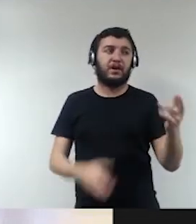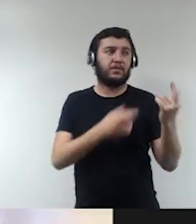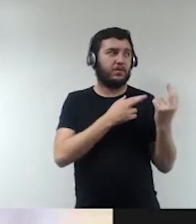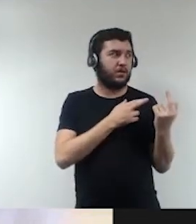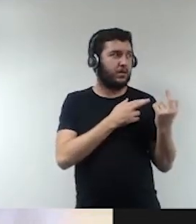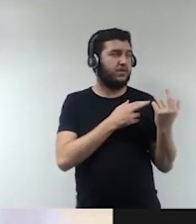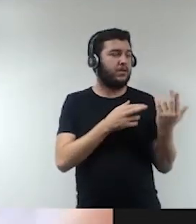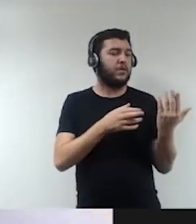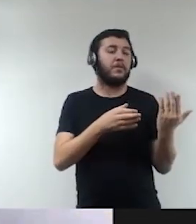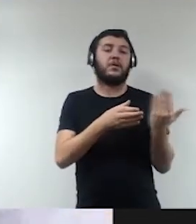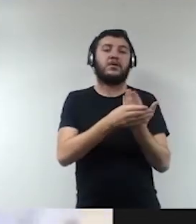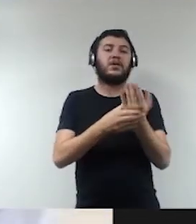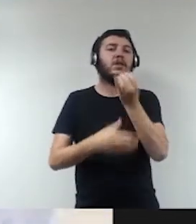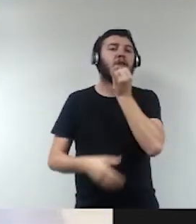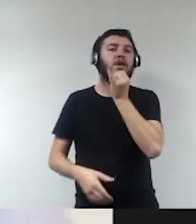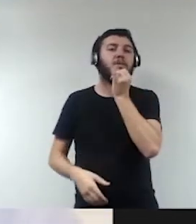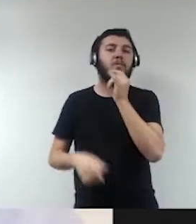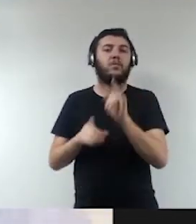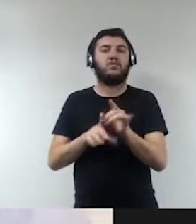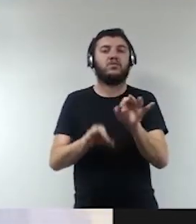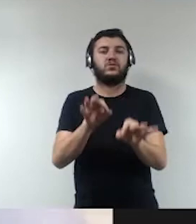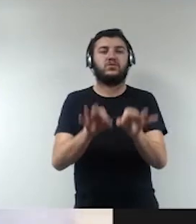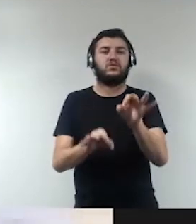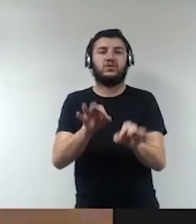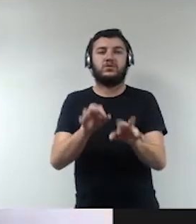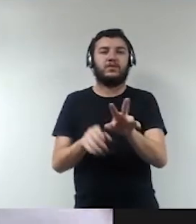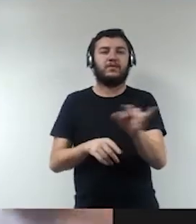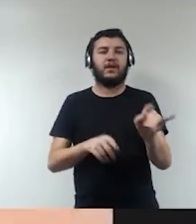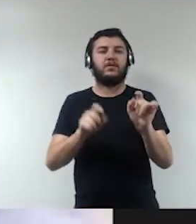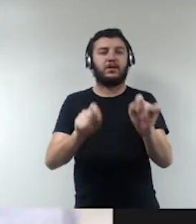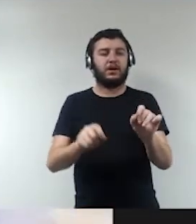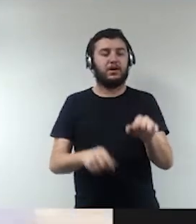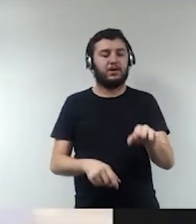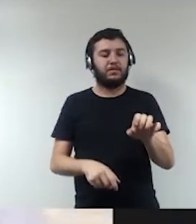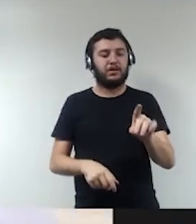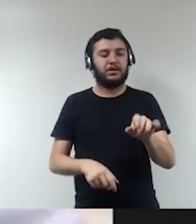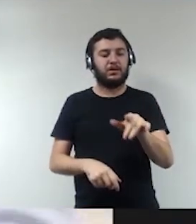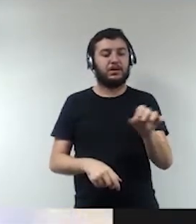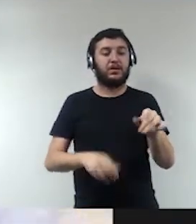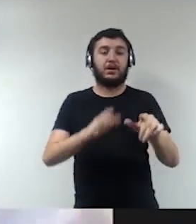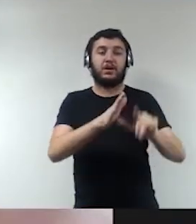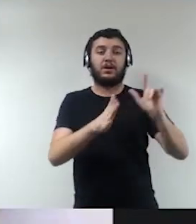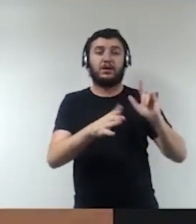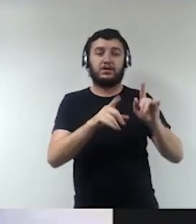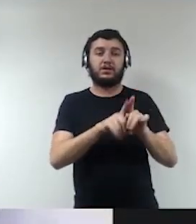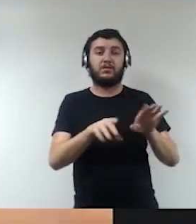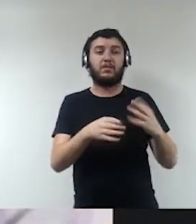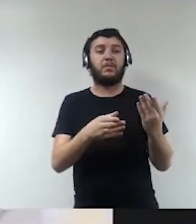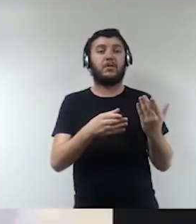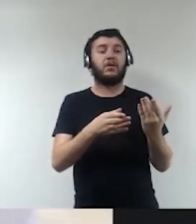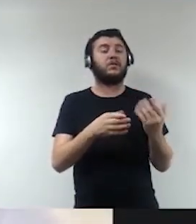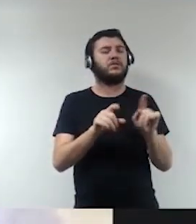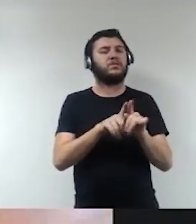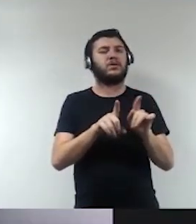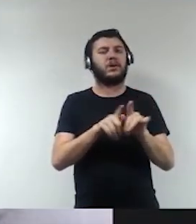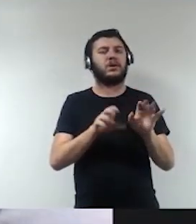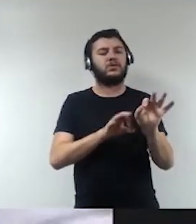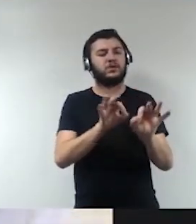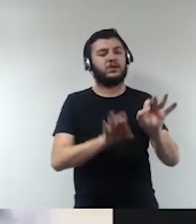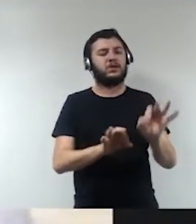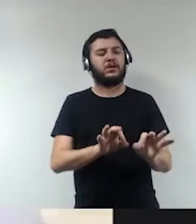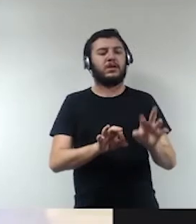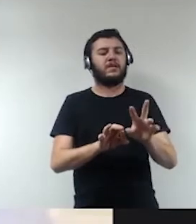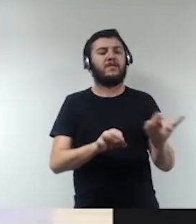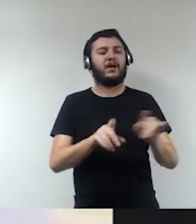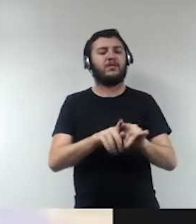o juízo que eventualmente receba a inicial da recuperação e, antes de definir o processamento, já encaminha a mediação,